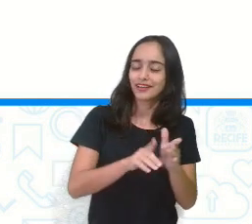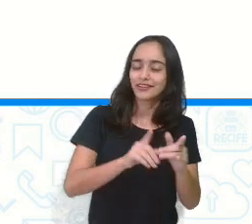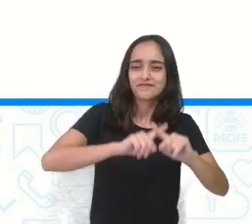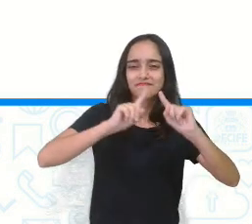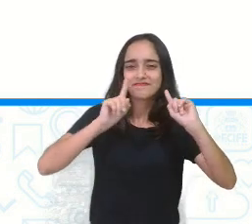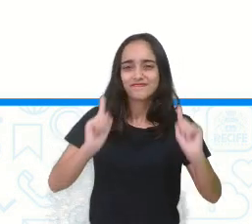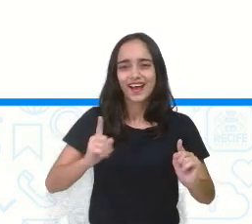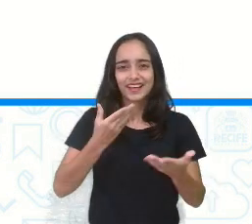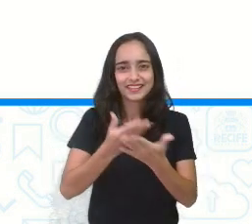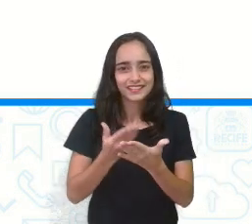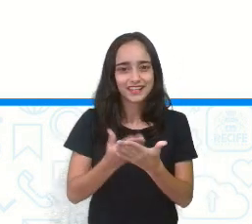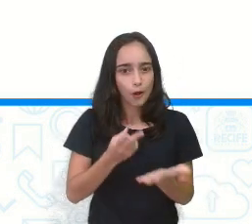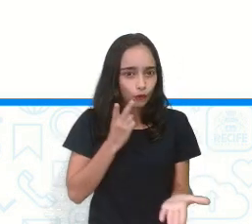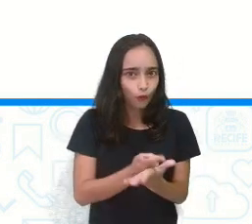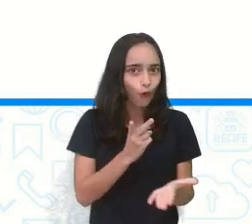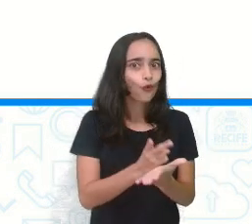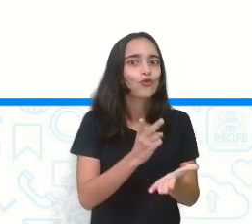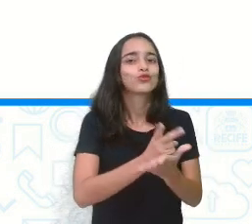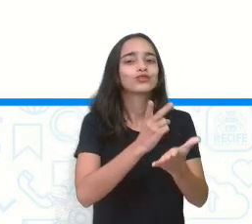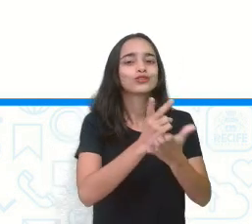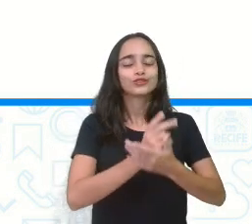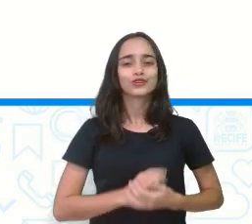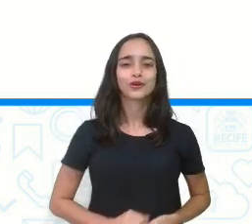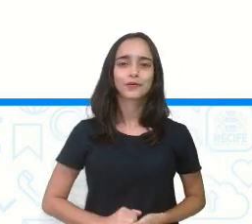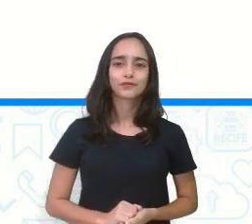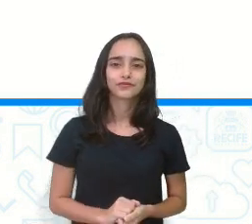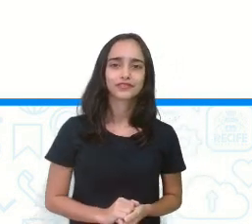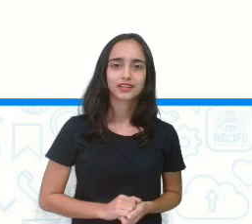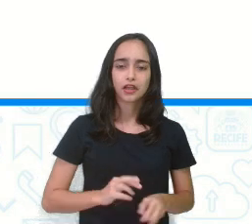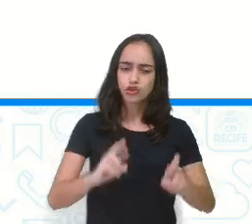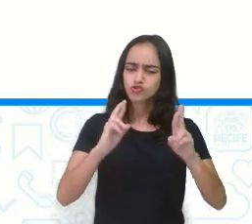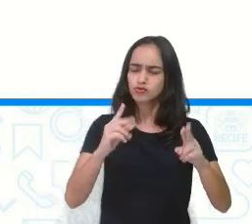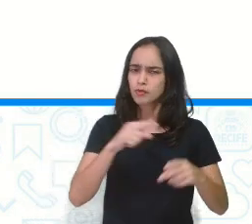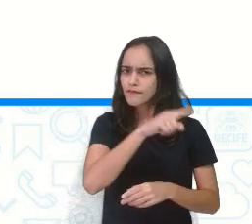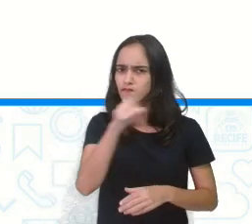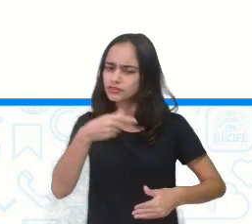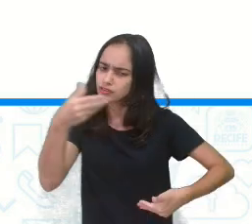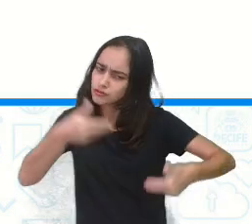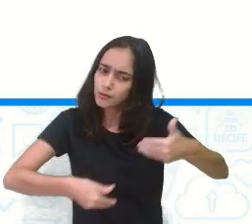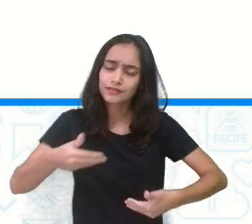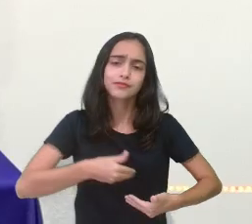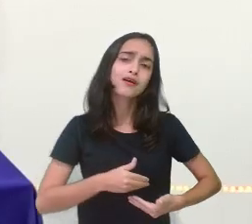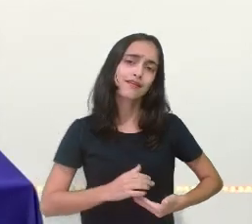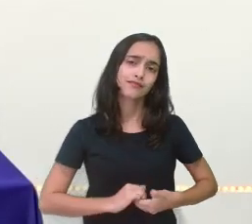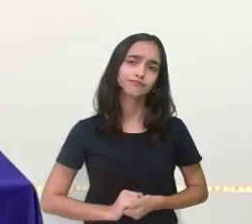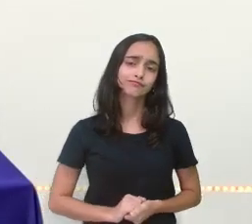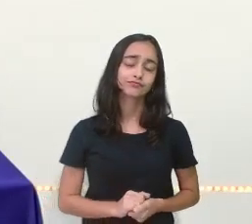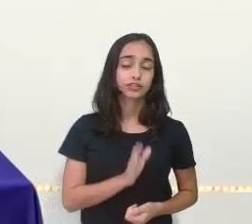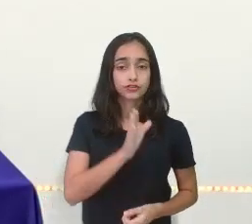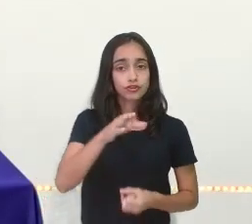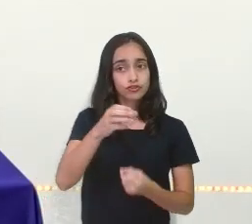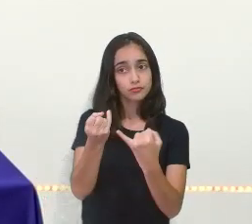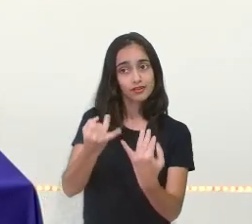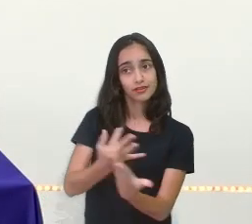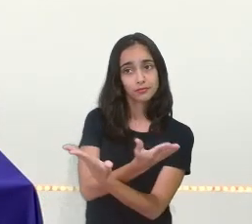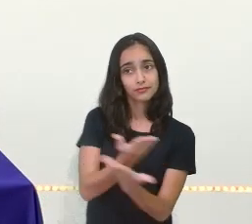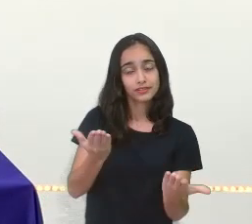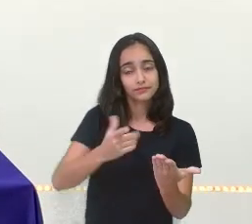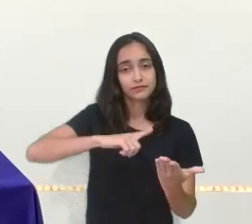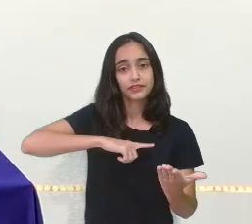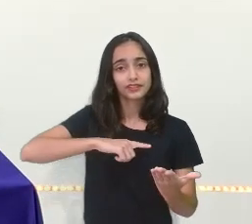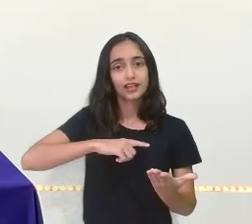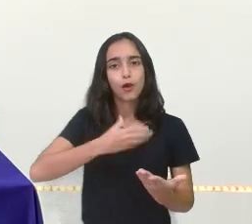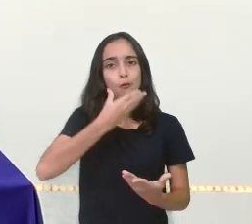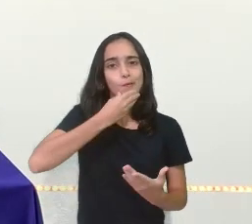continuar estudando aqui e eu conto com a participação de vocês. Então, como eu disse, né? A gente está aqui, ó, o